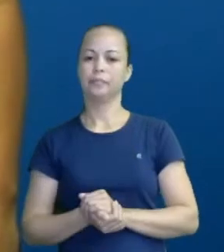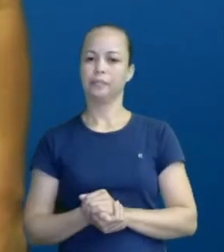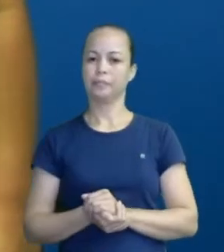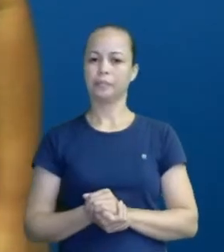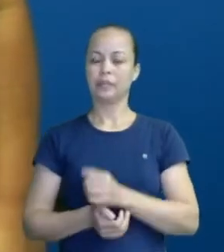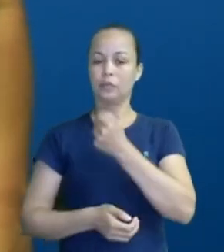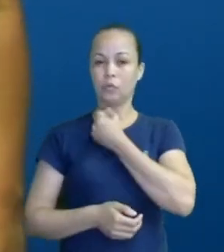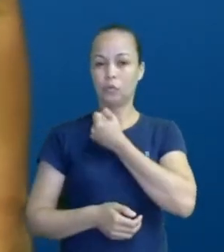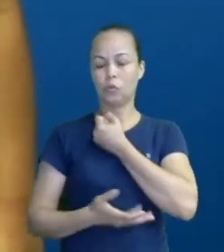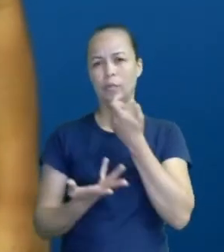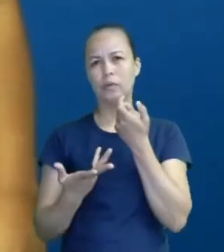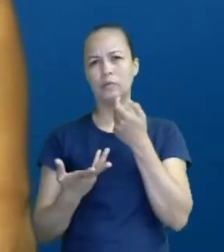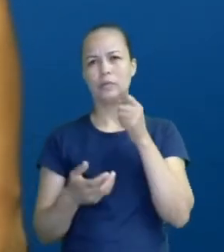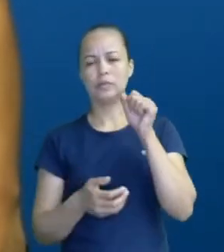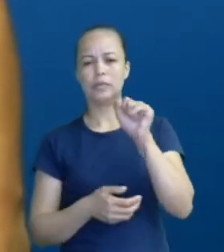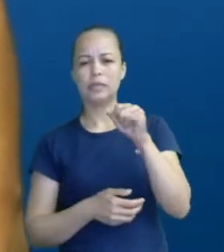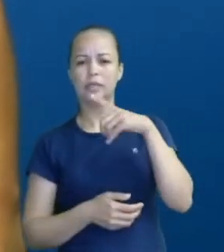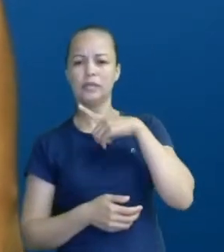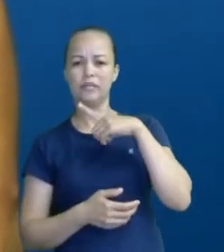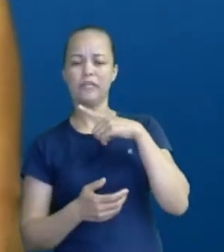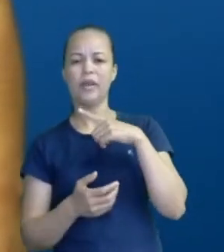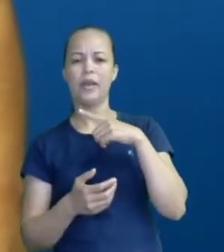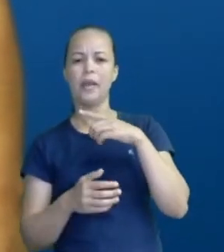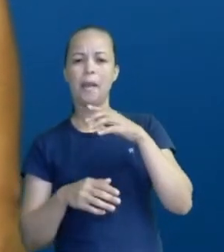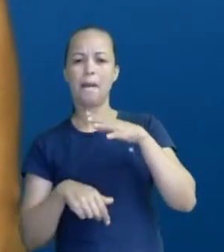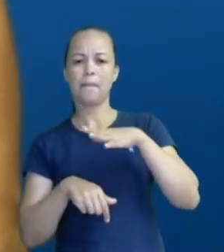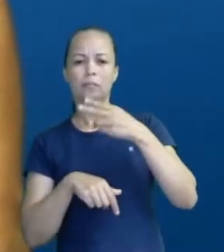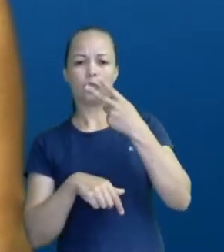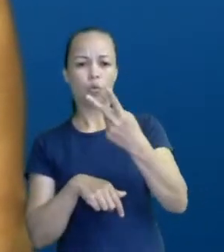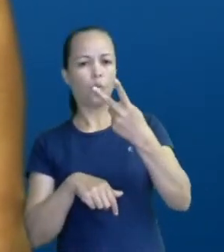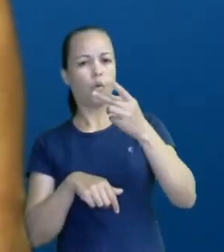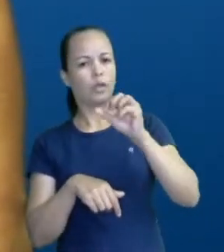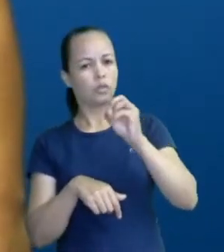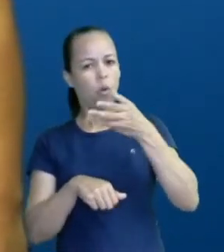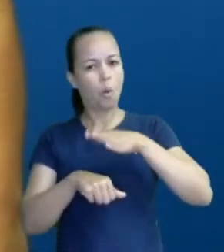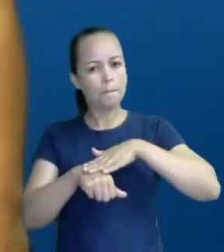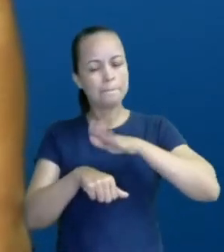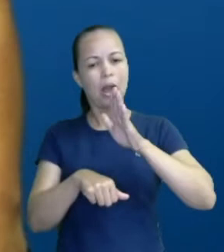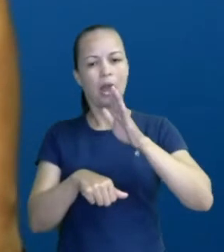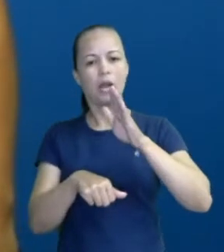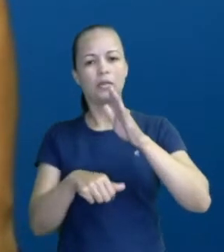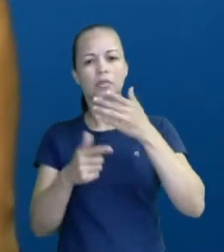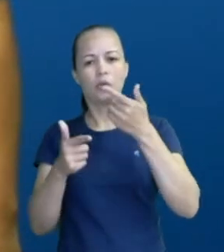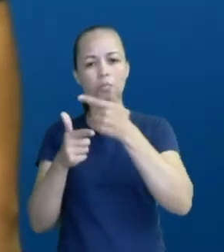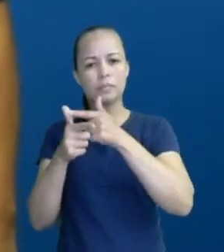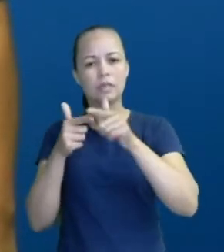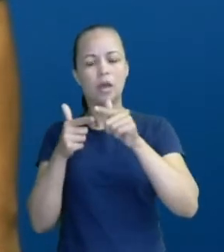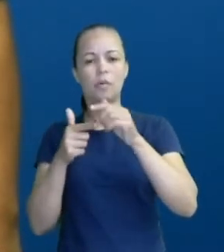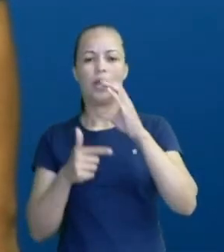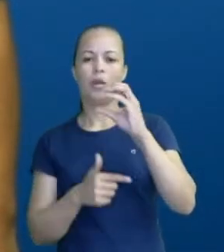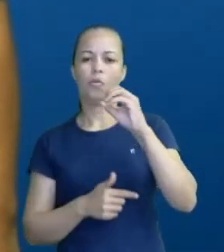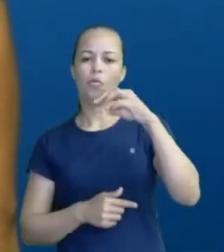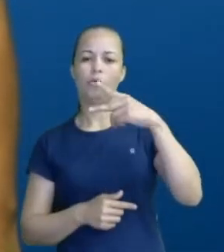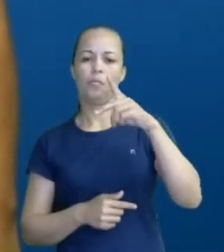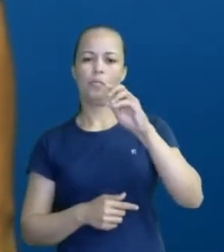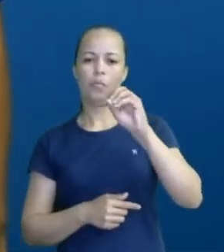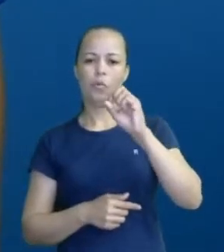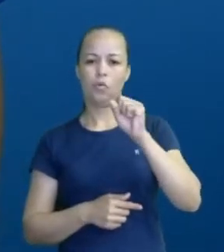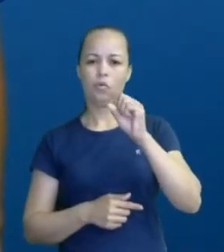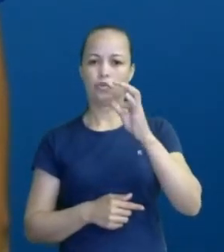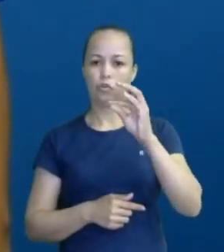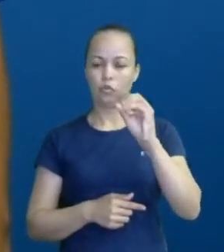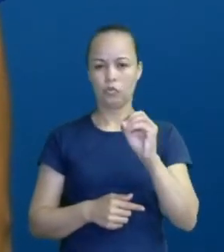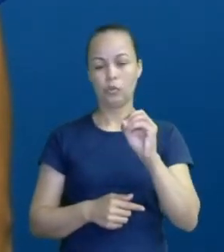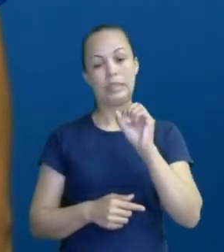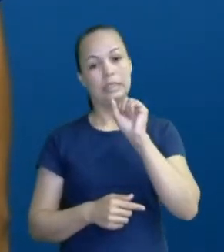tiver mais de 2 opções de divisões, ele é um número composto. Se esse número só tiver 2 opções de divisões,